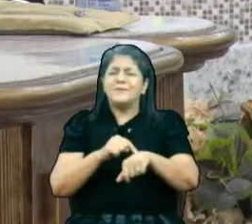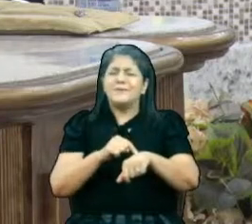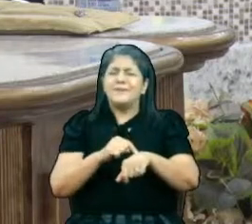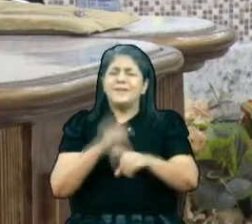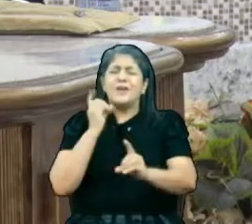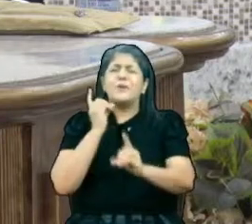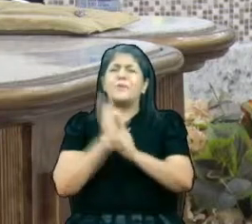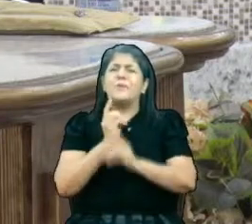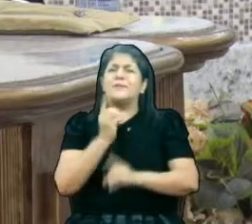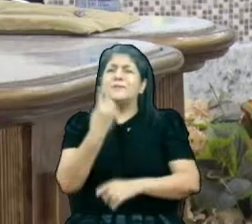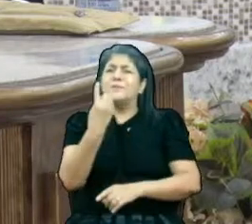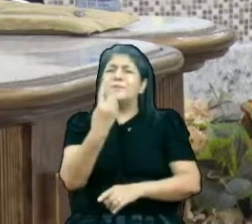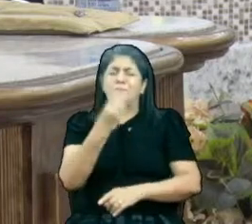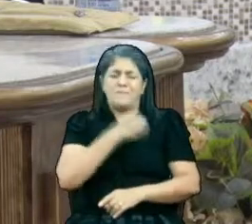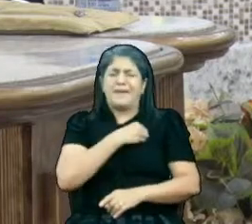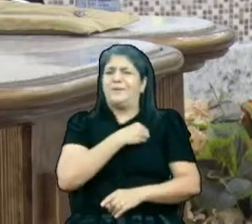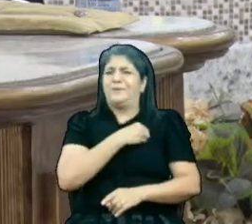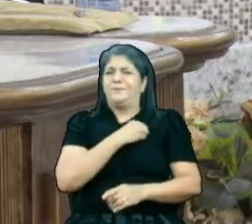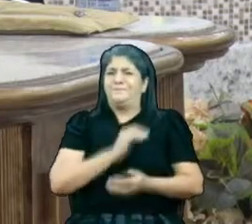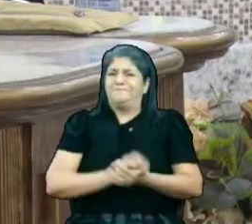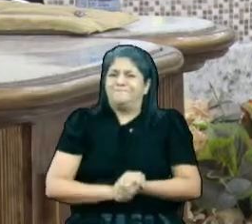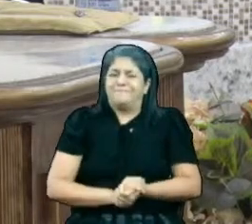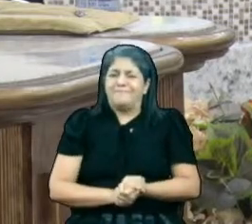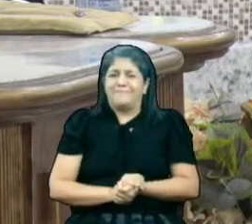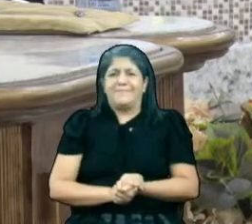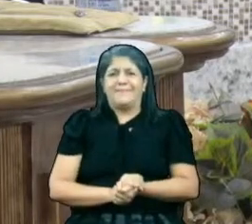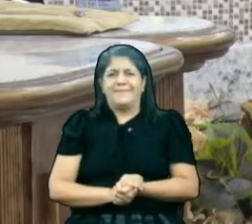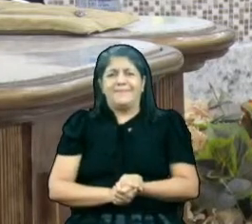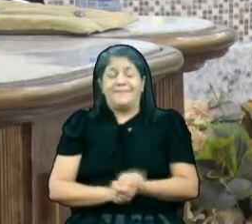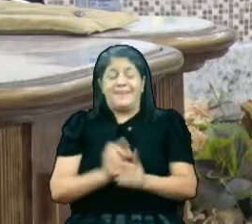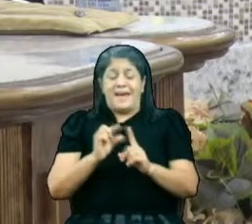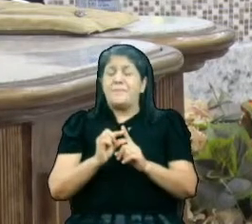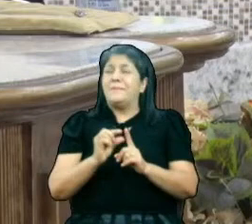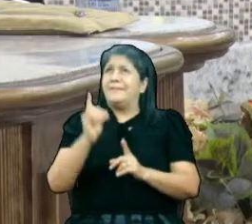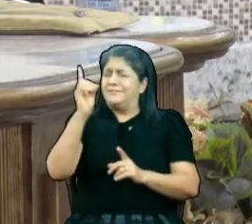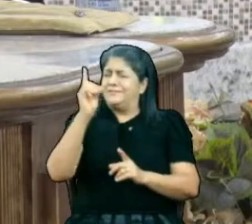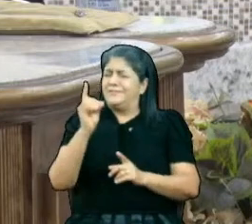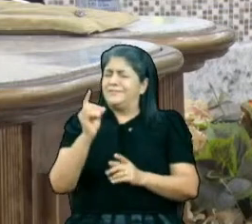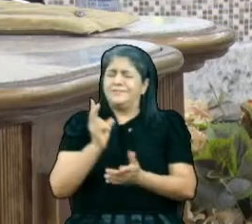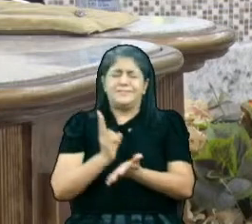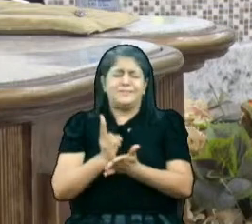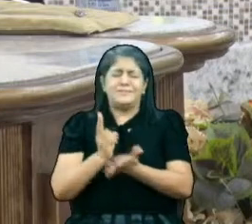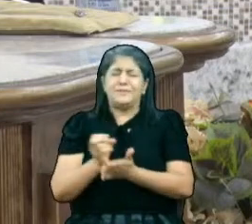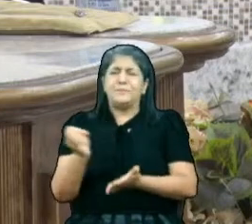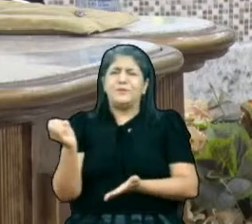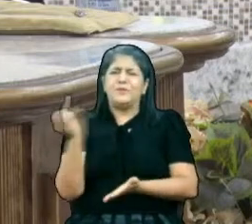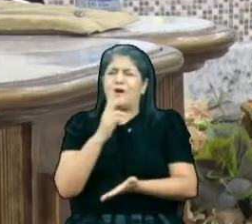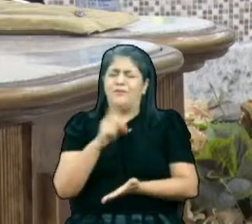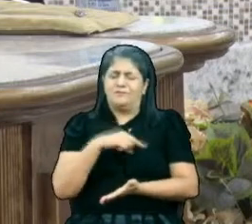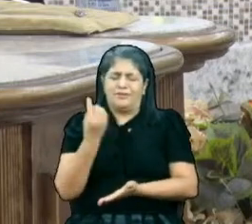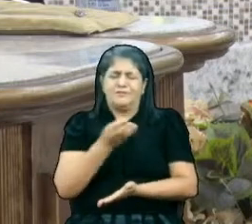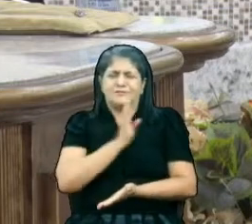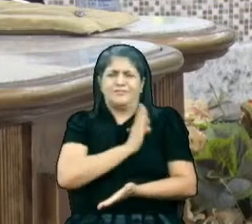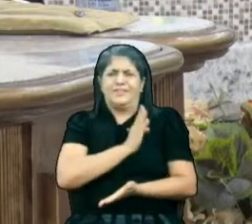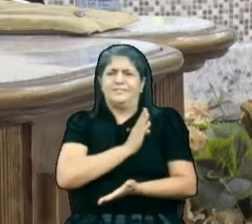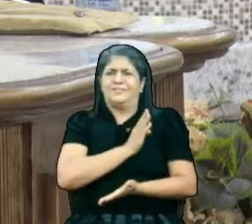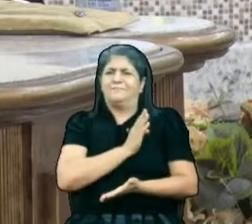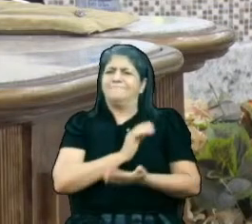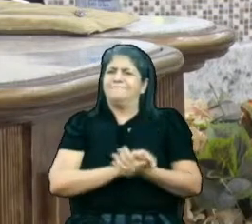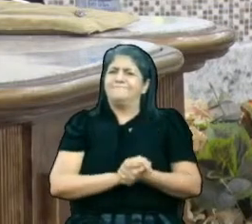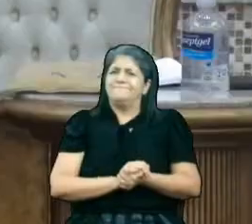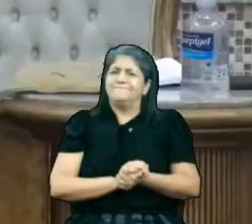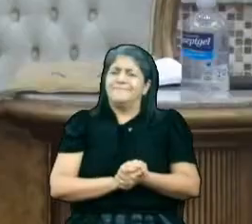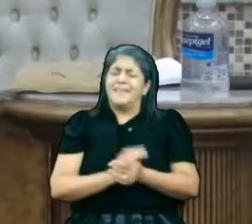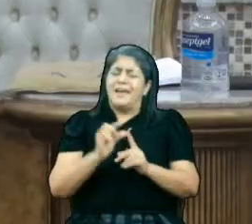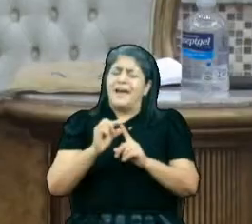de Deus ela é sempre nova aos nossos corações a palavra de Deus